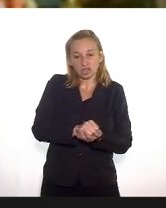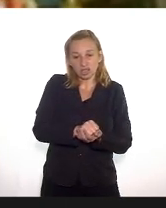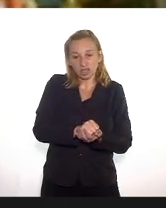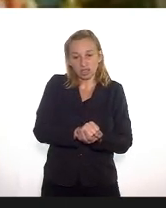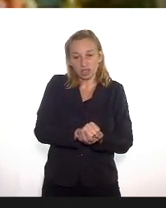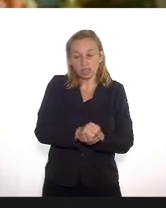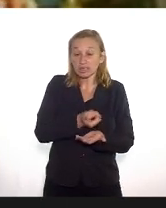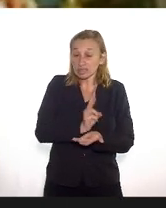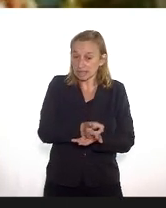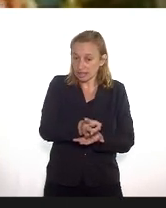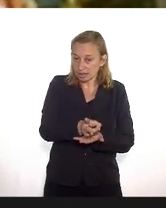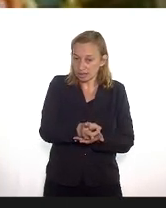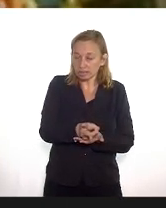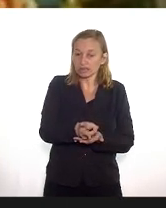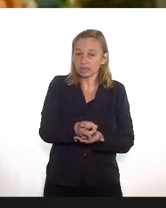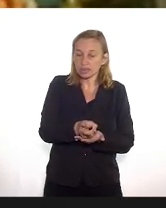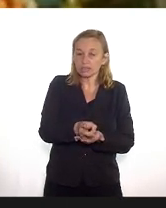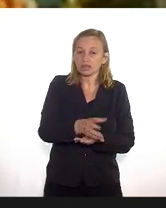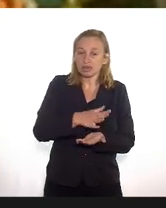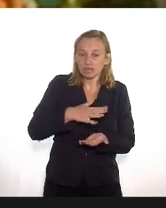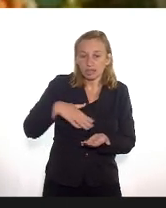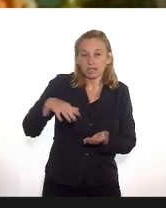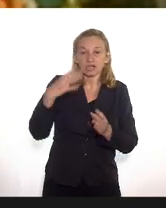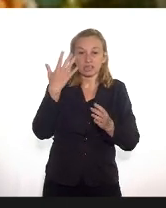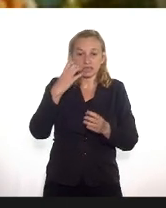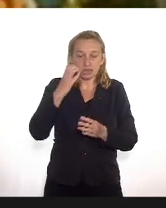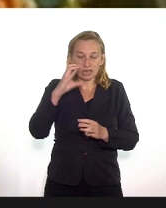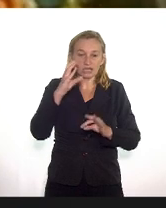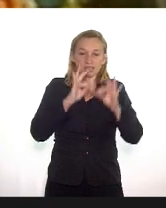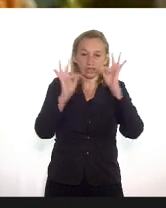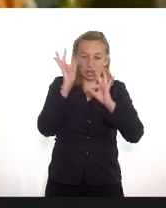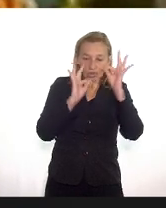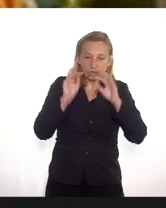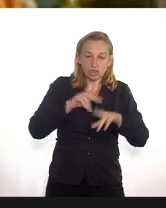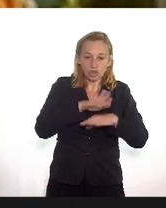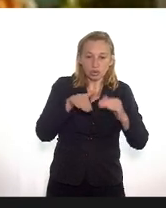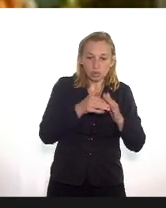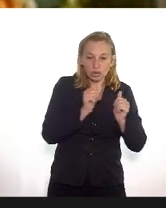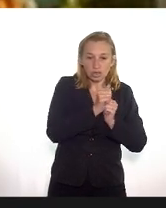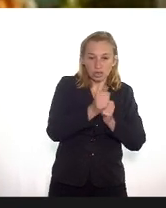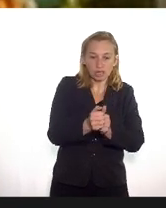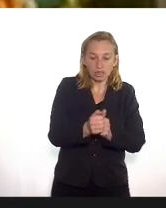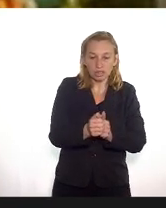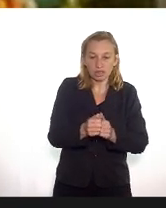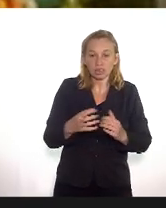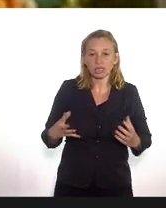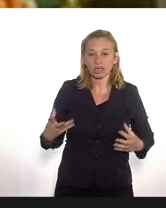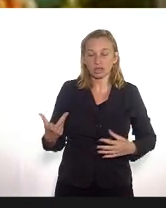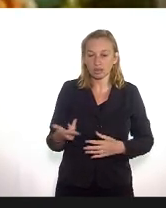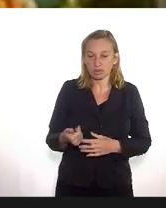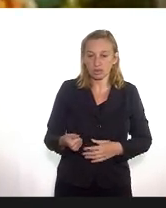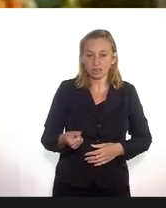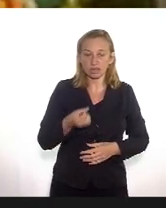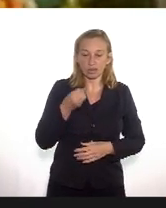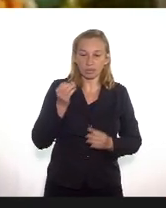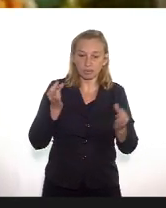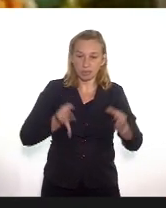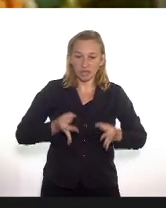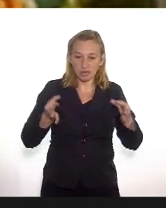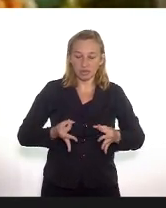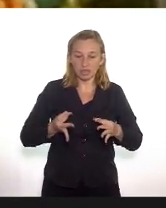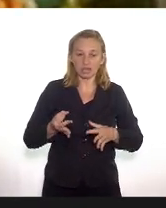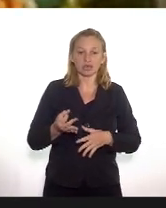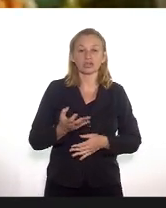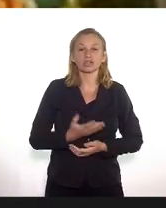E sempre na área de ciência e tecnologia, em todo segmento, a efetiva participação dos senhores e